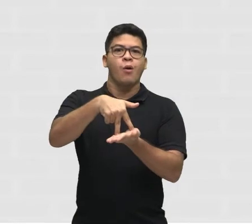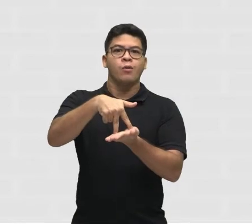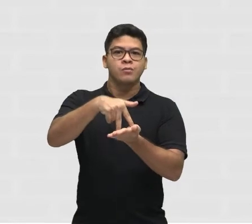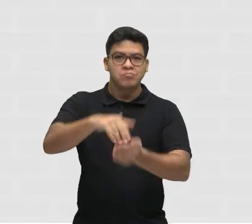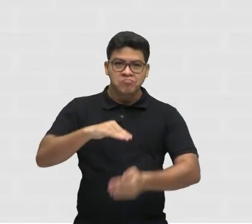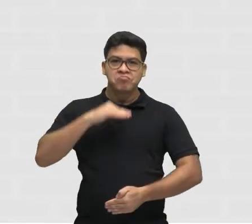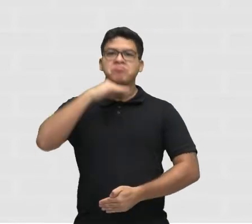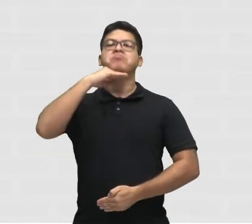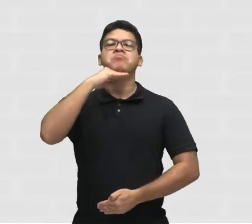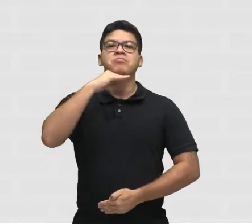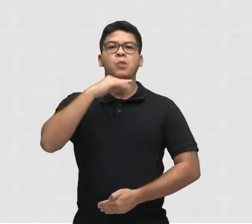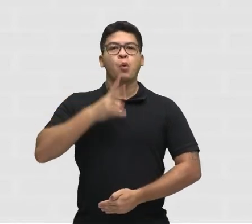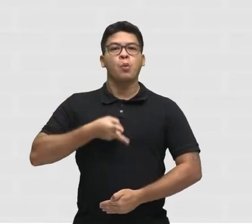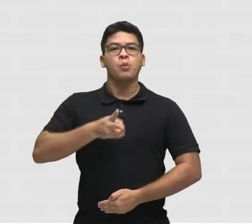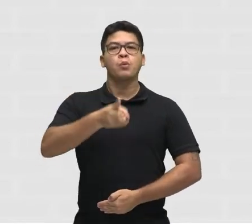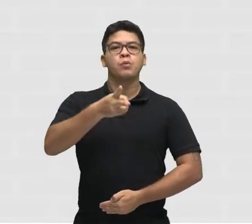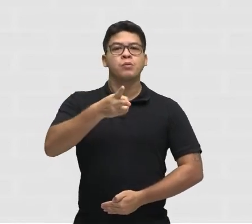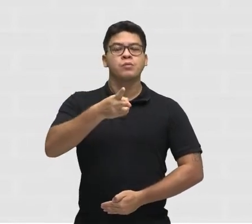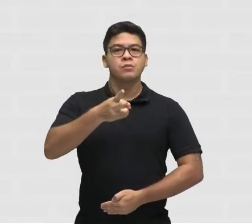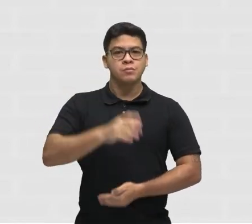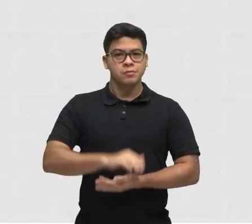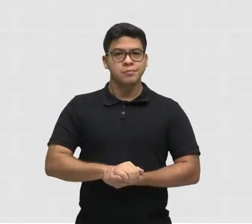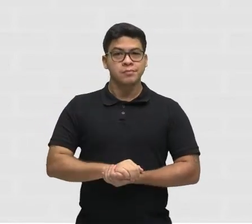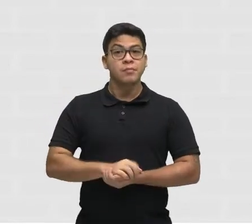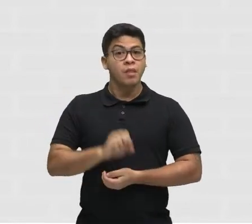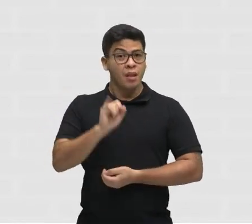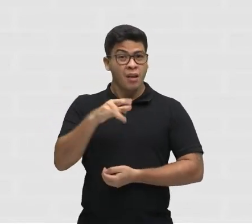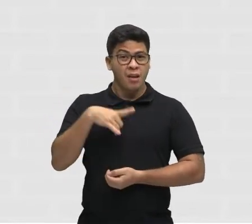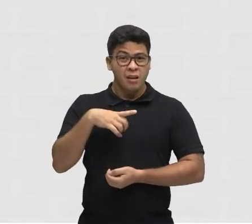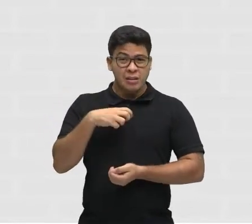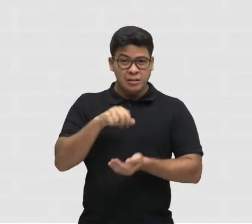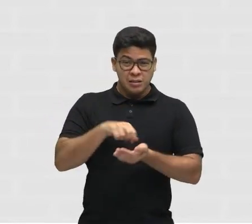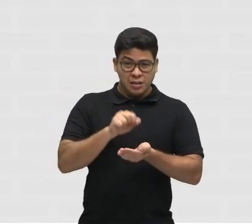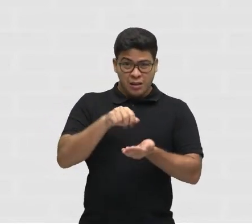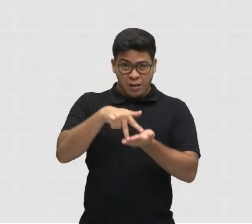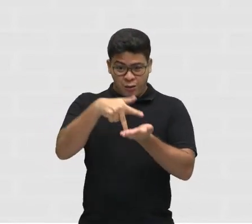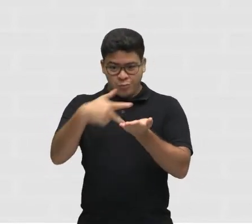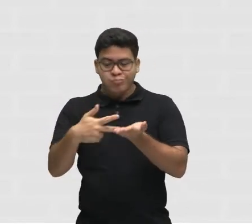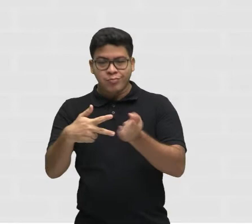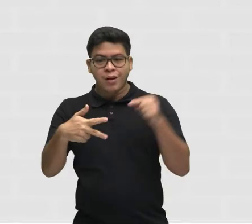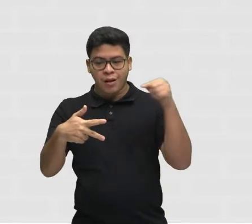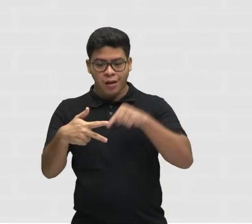que a gente está falando da vida em dois lados, se existe a queda, existe